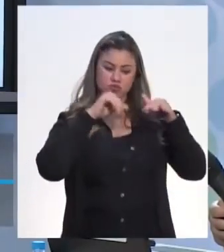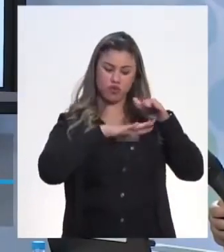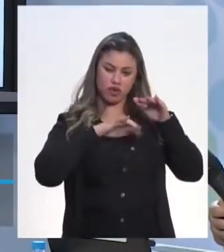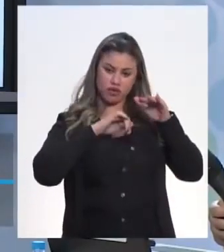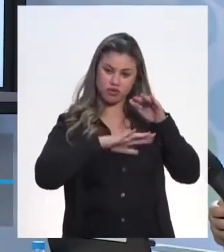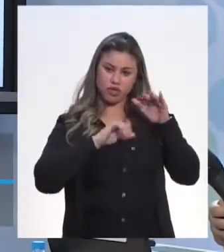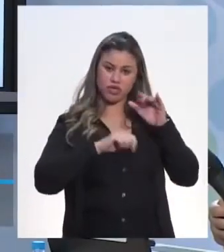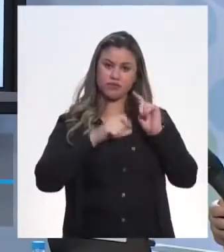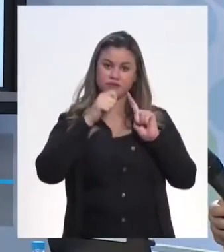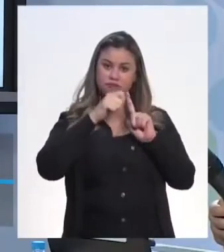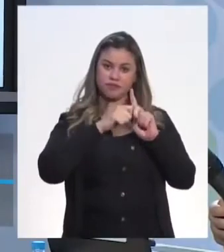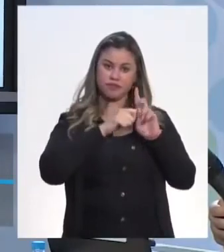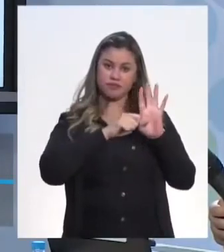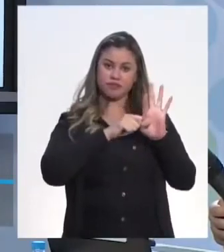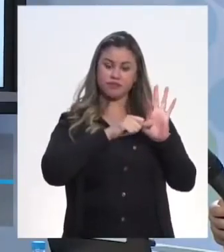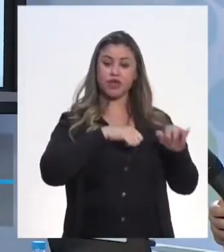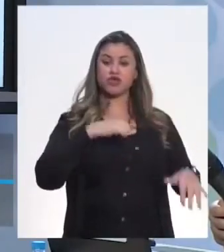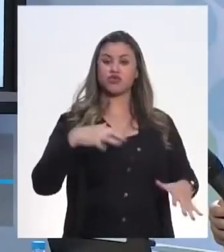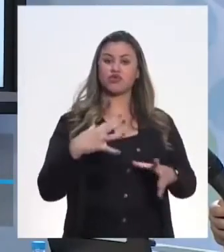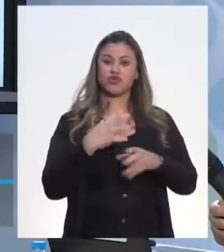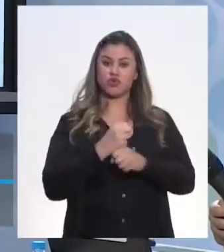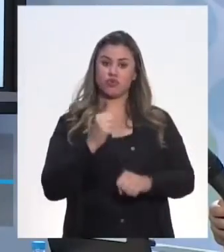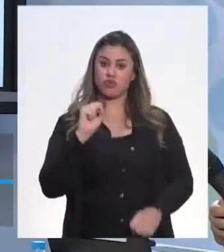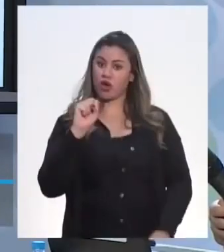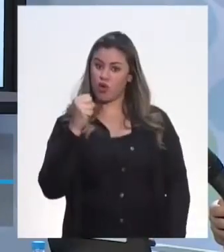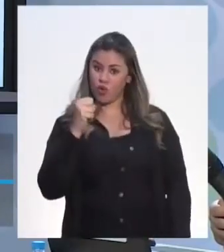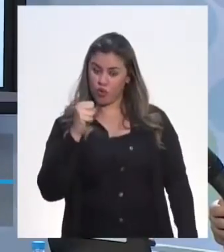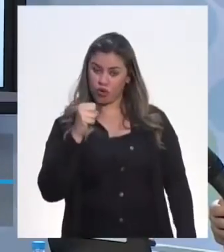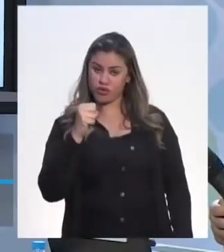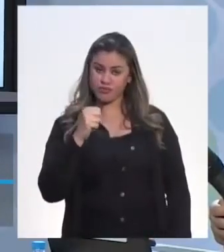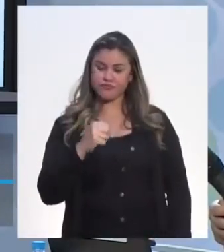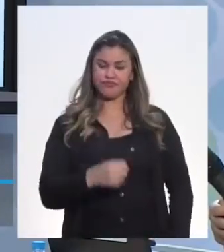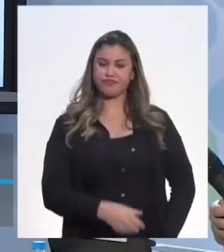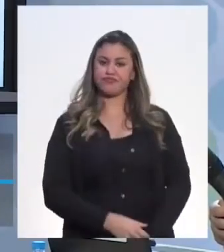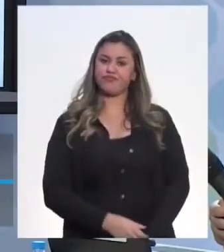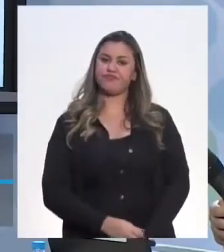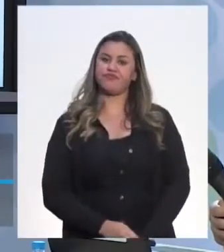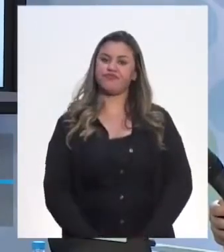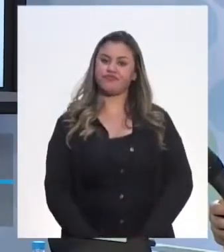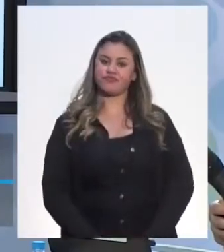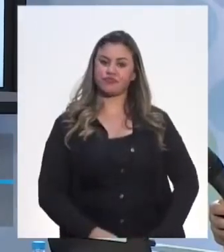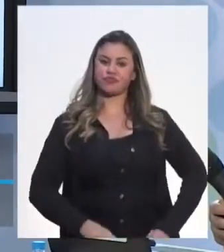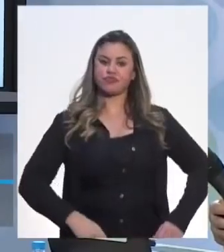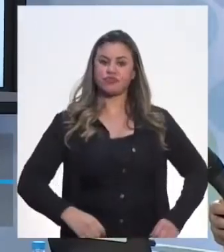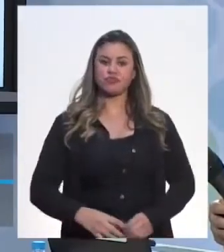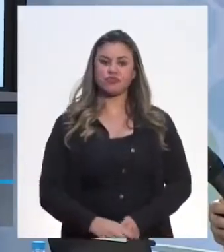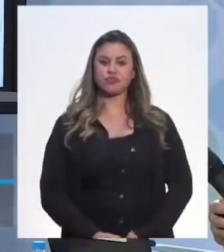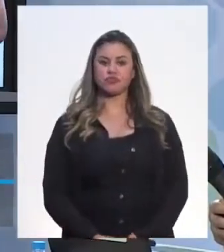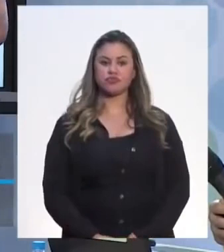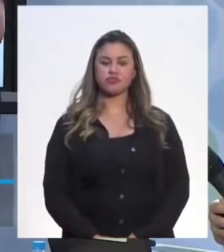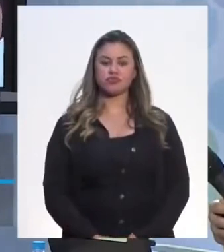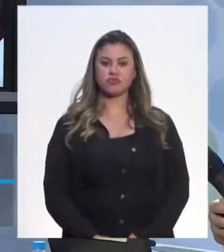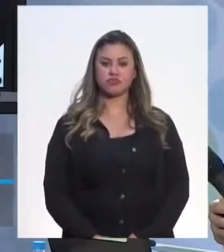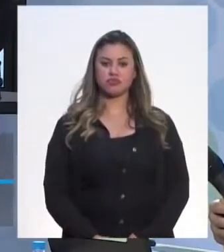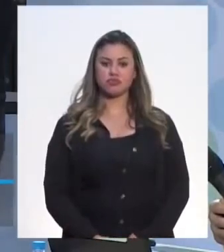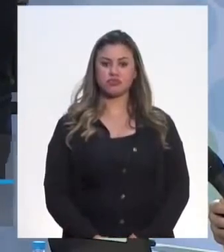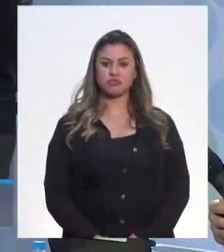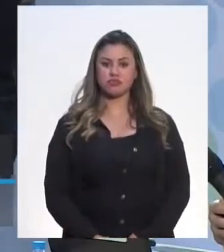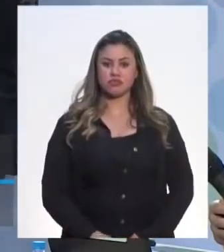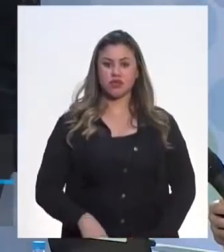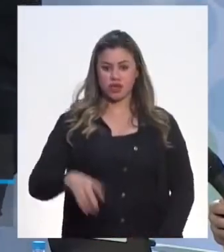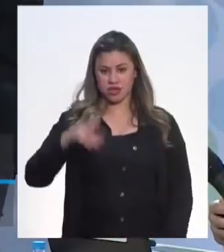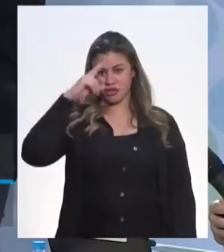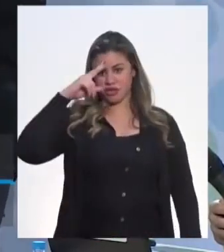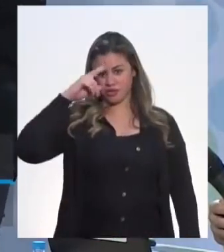ou seja e não é só a parte antes disso sete primeiros meses o salário